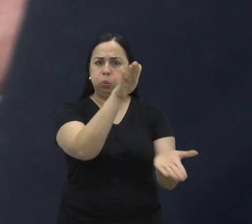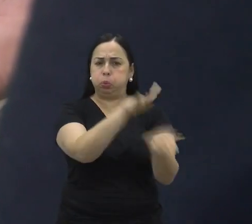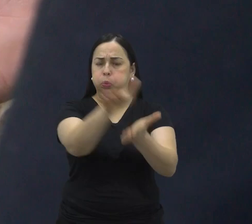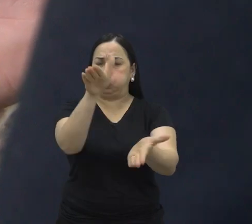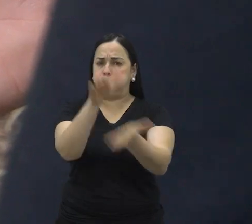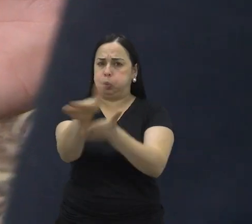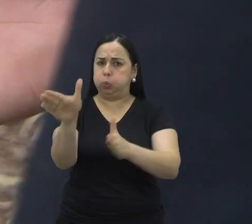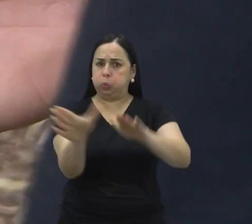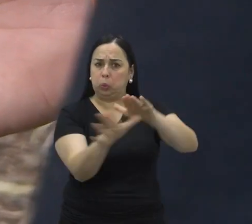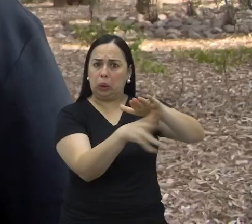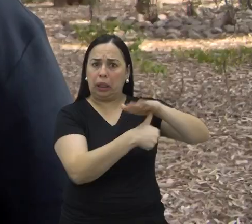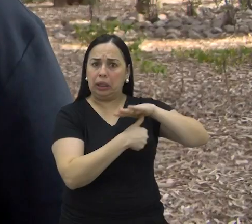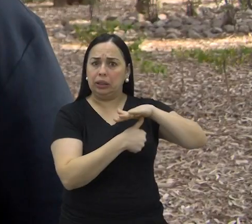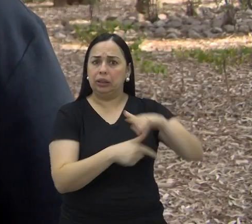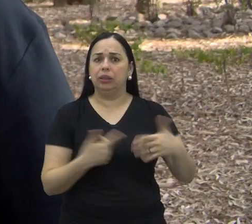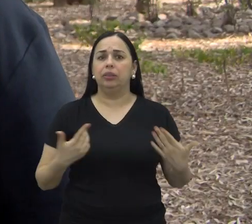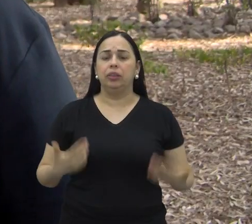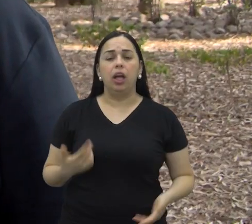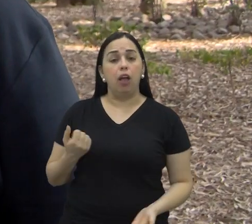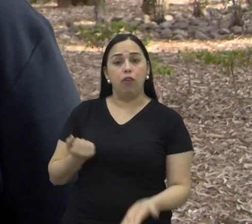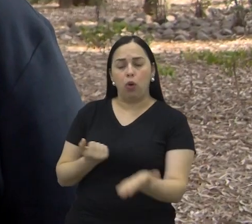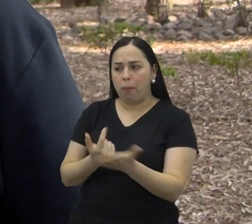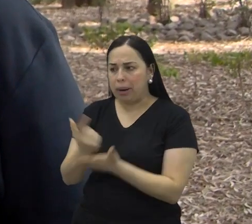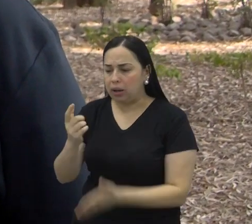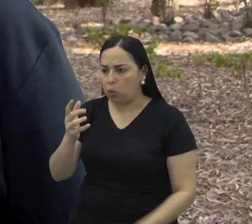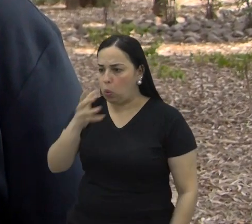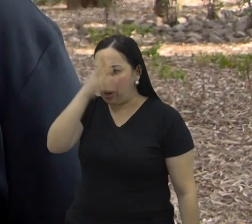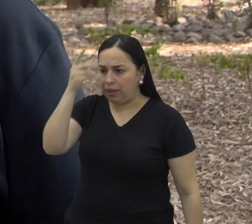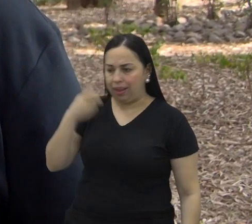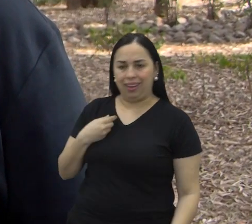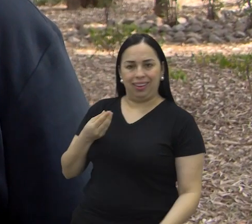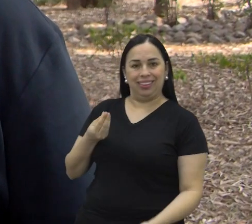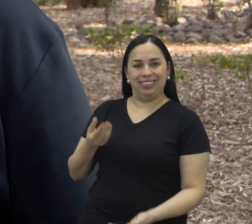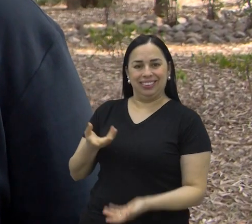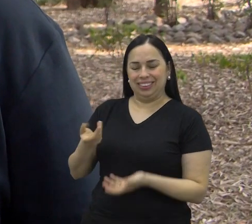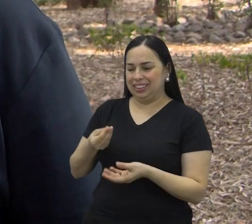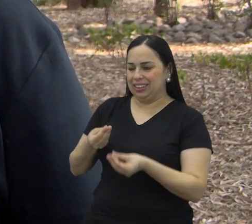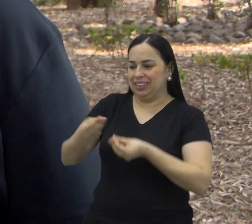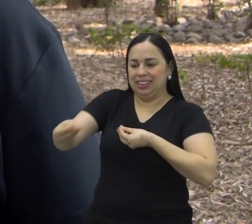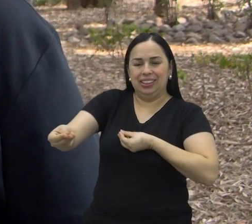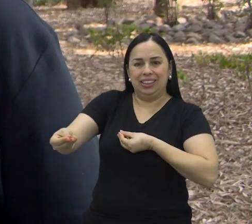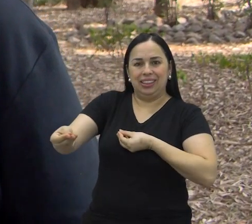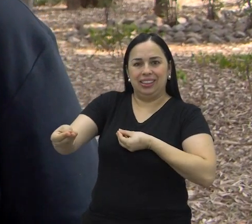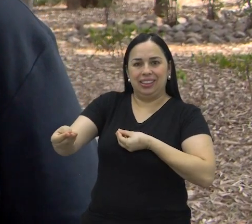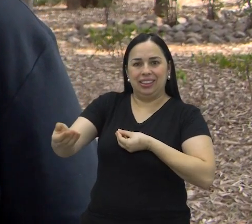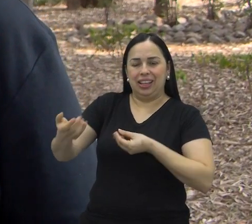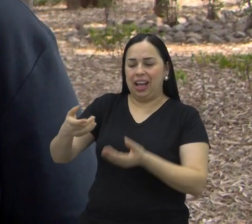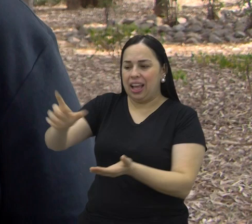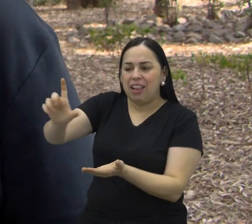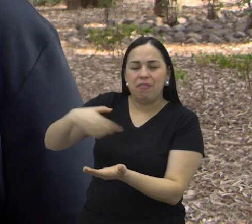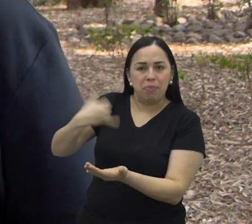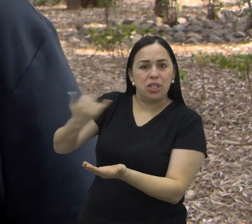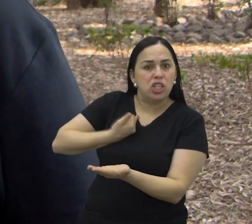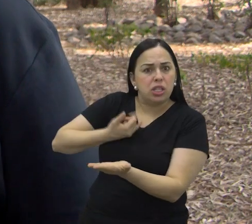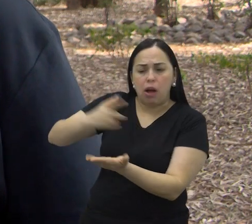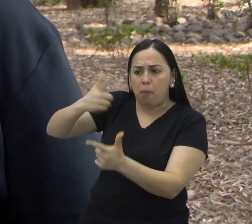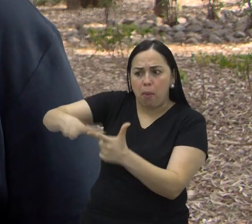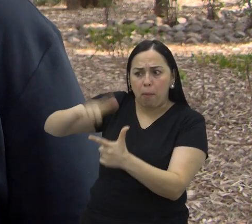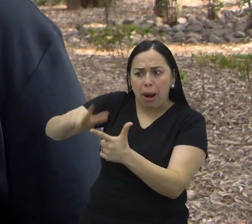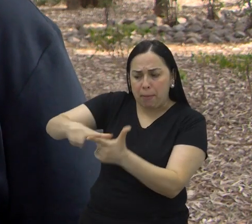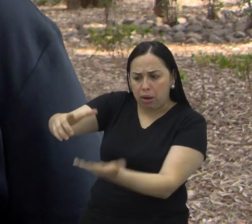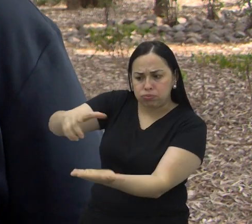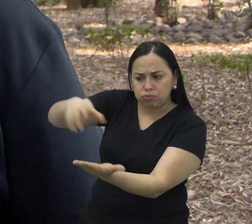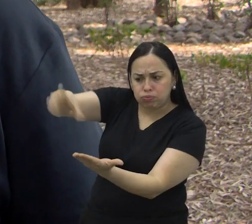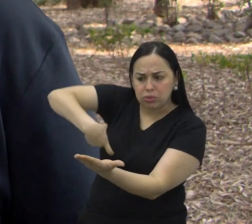gastos pelos criminosos. Quando fui comprar o refrigerante, eu dei meu cartão para a pessoa. Nesse momento ele falou que estava dando algum problema na